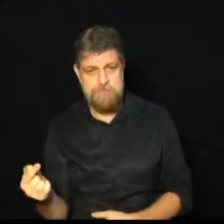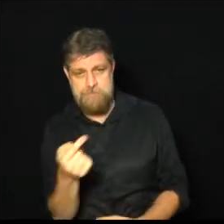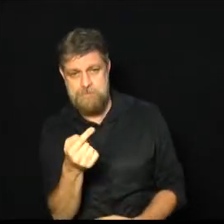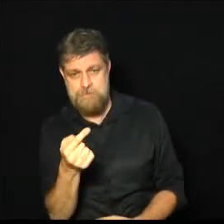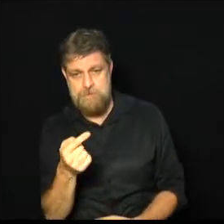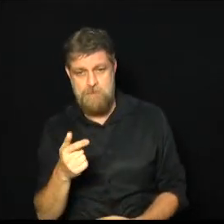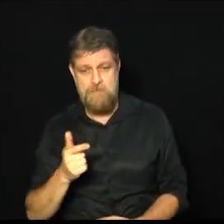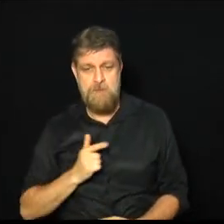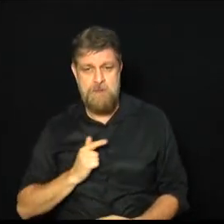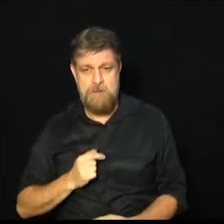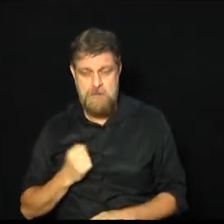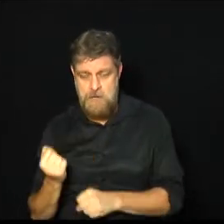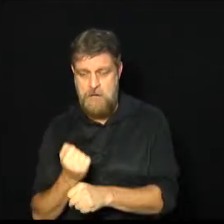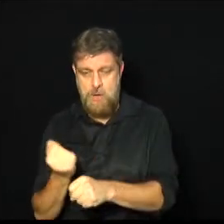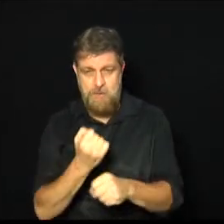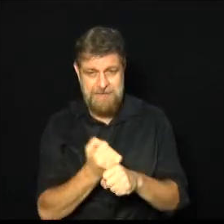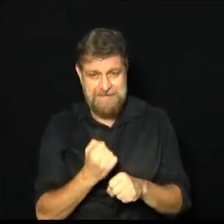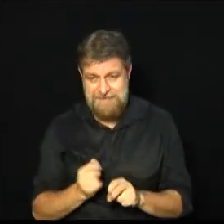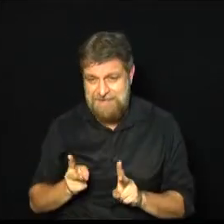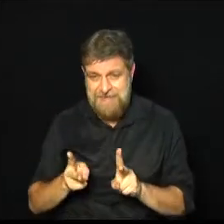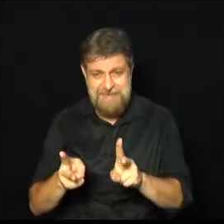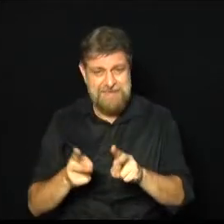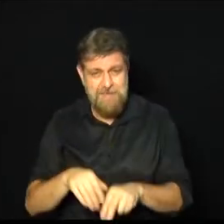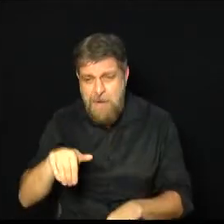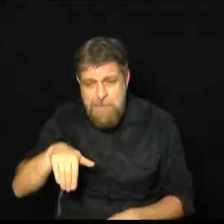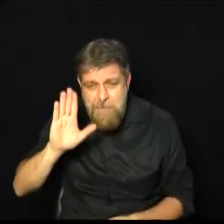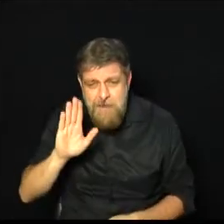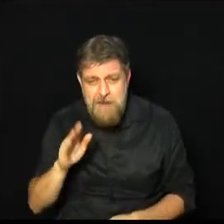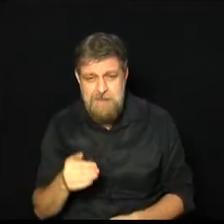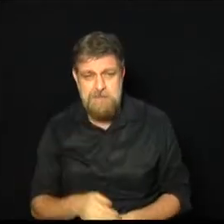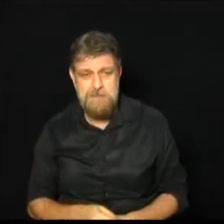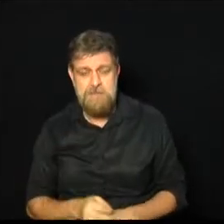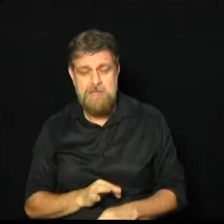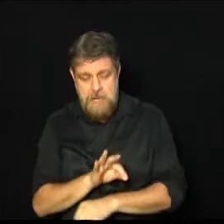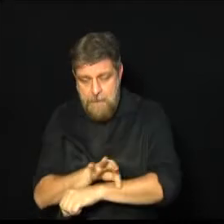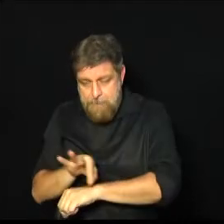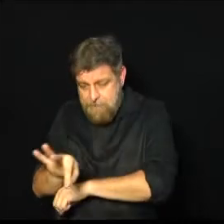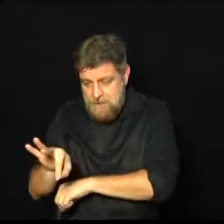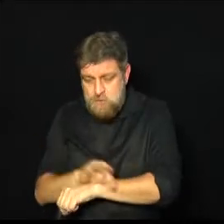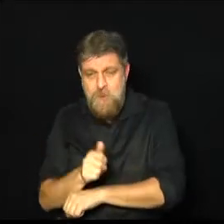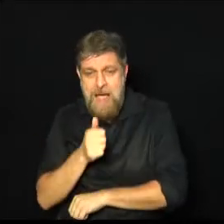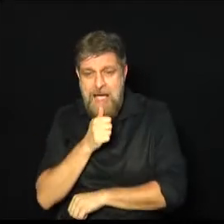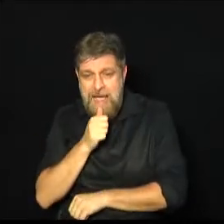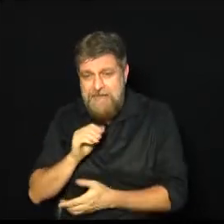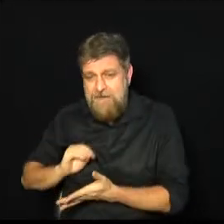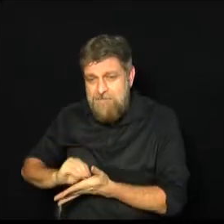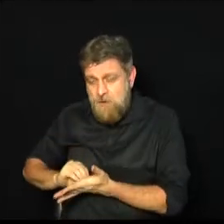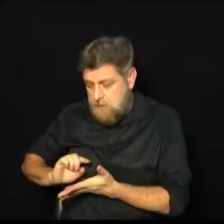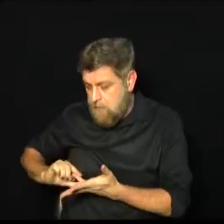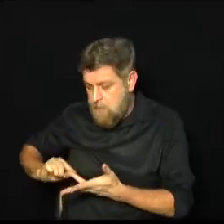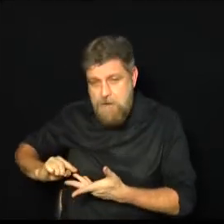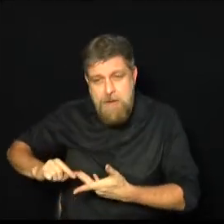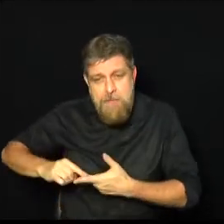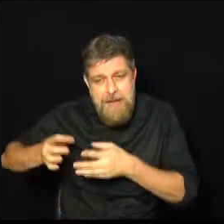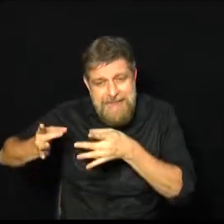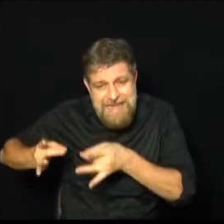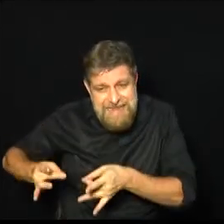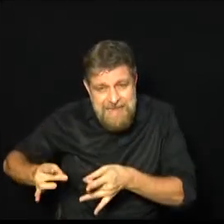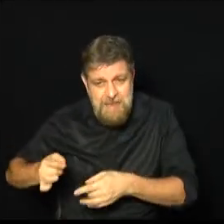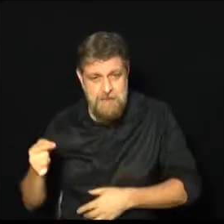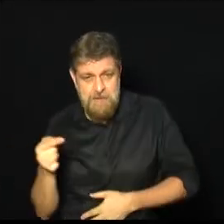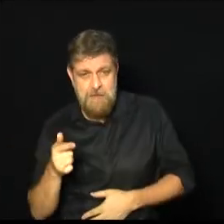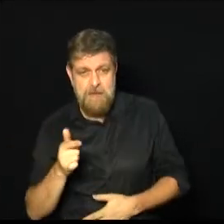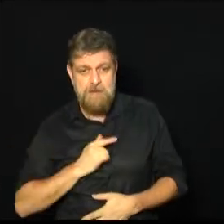evolução física é sempre bem superior que essa, porque medições ainda estão em andamento, não foram feitas, etc. Nós temos aqui